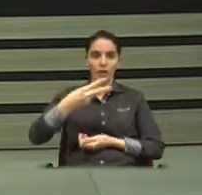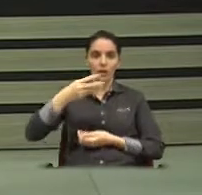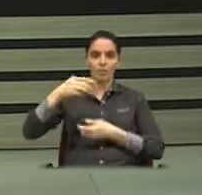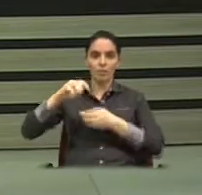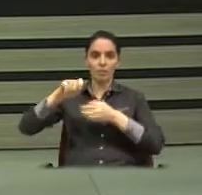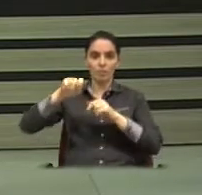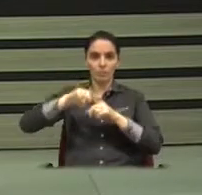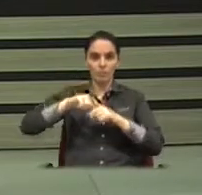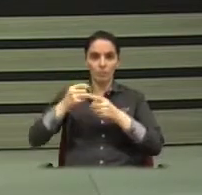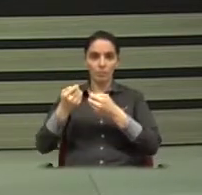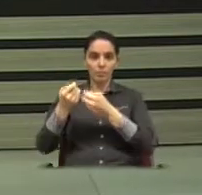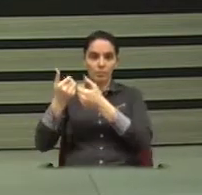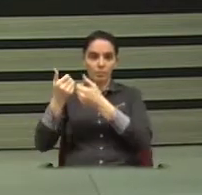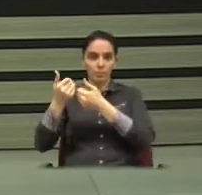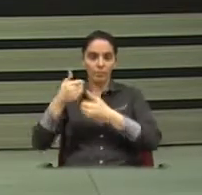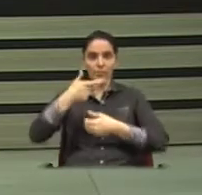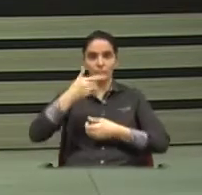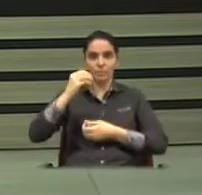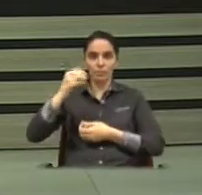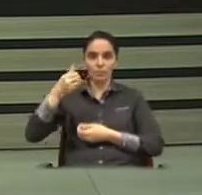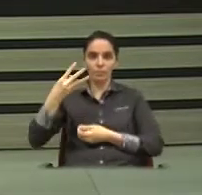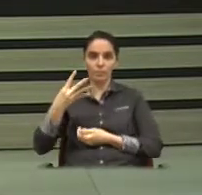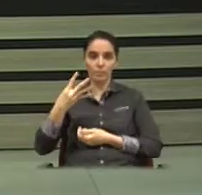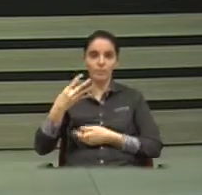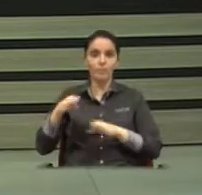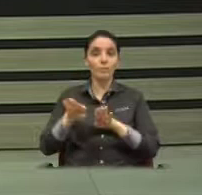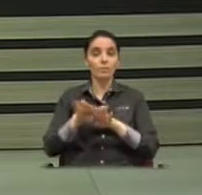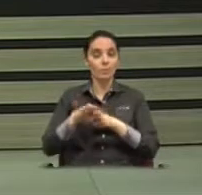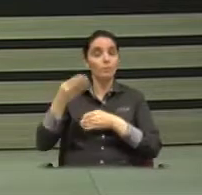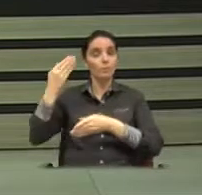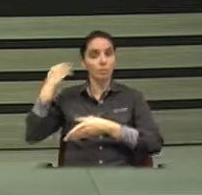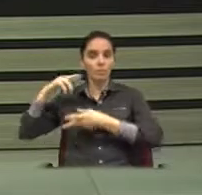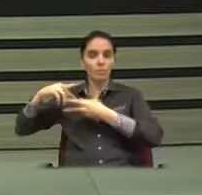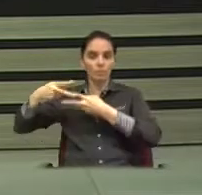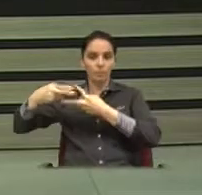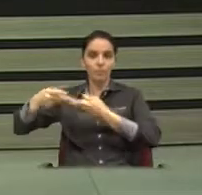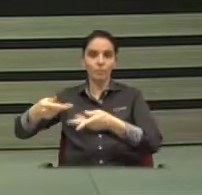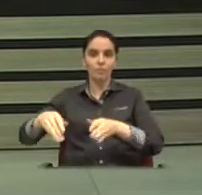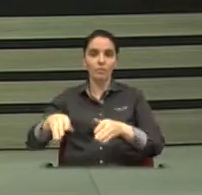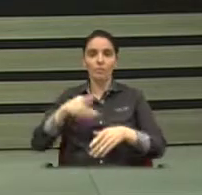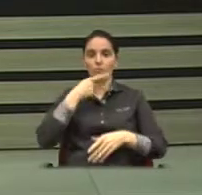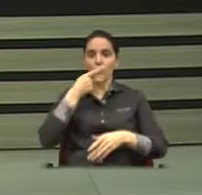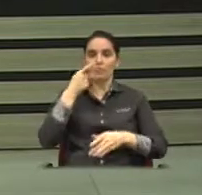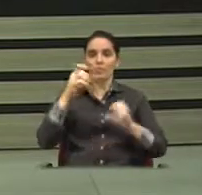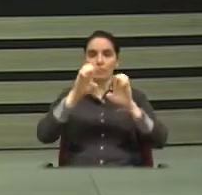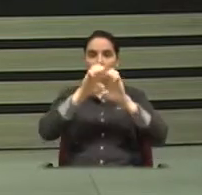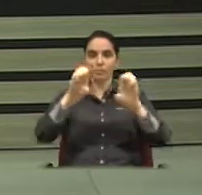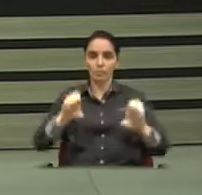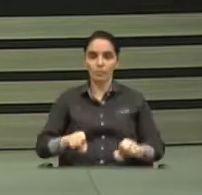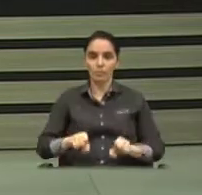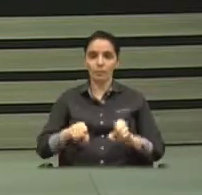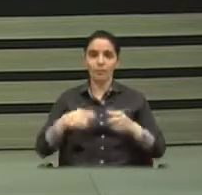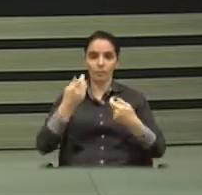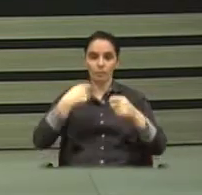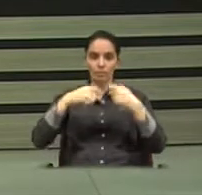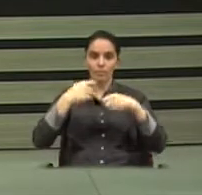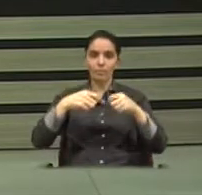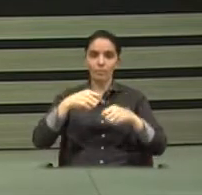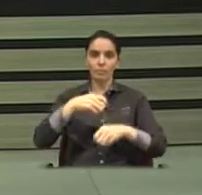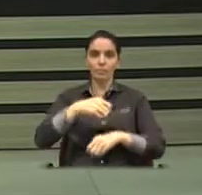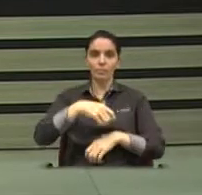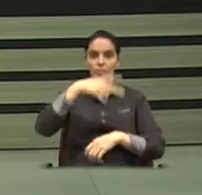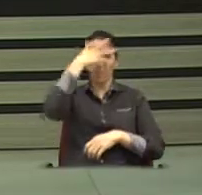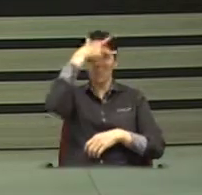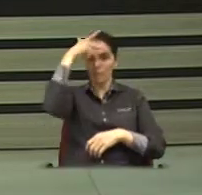de 3 de janeiro de 2014, e suas alterações, que dispõe sobre a estrutura administrativa da